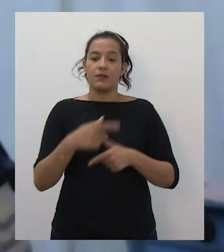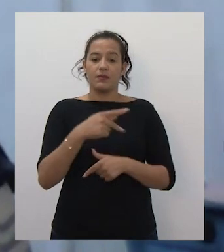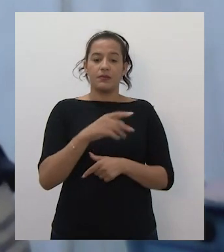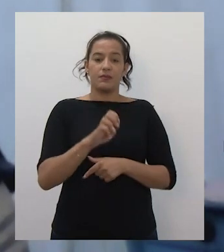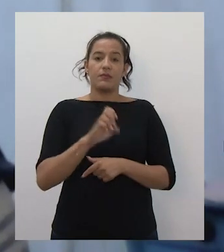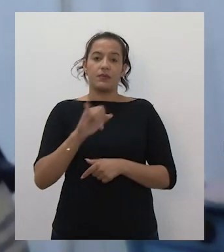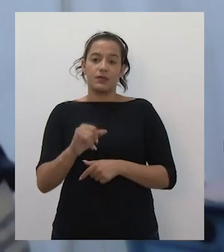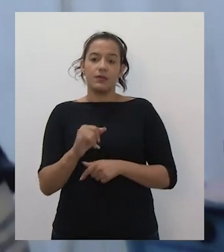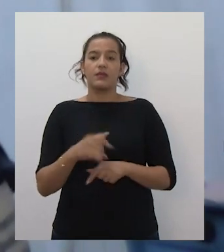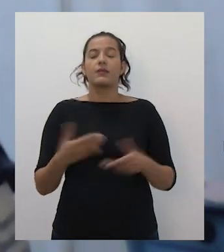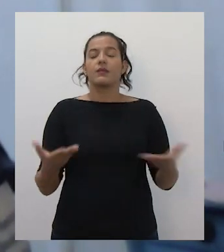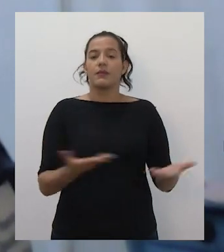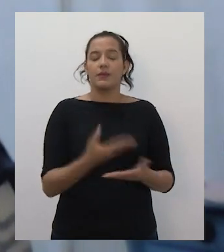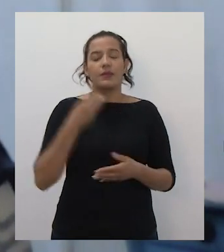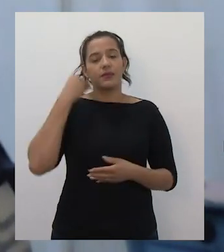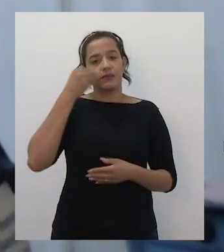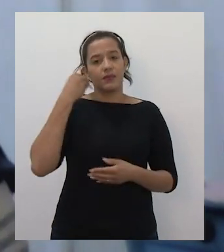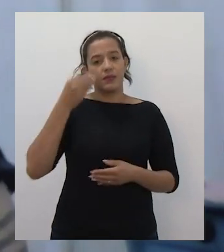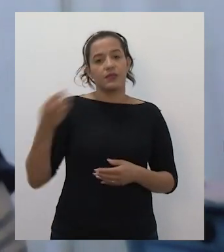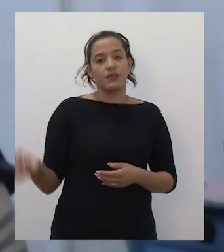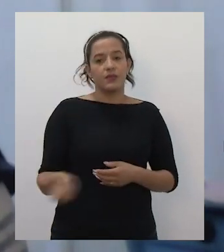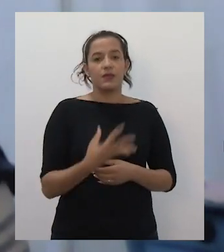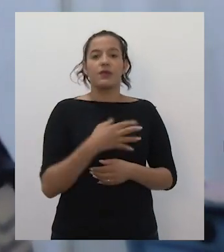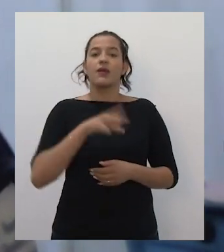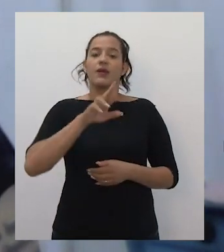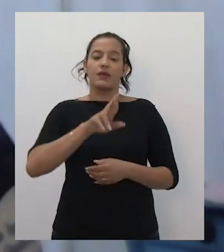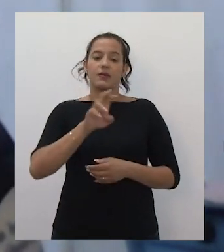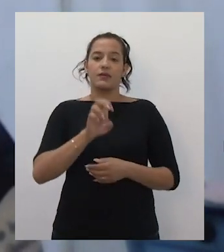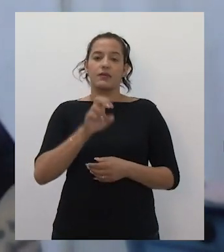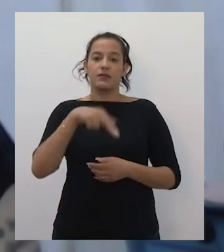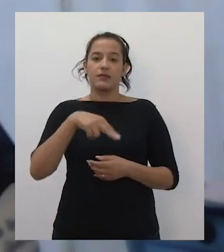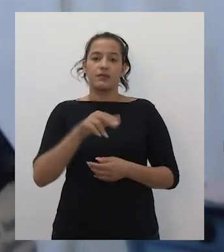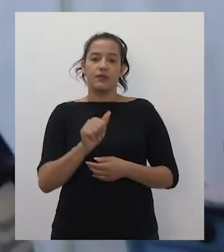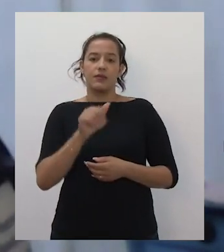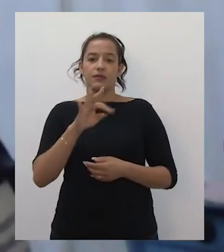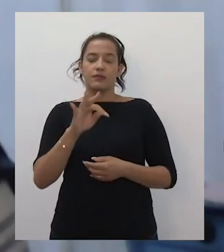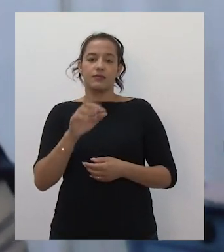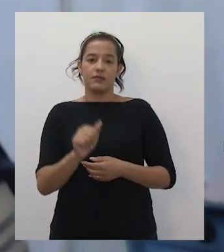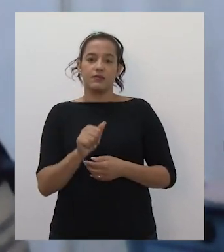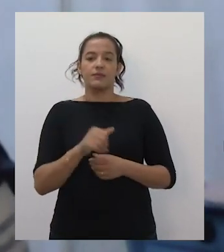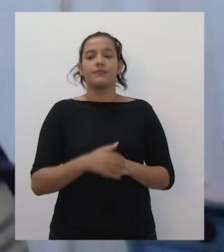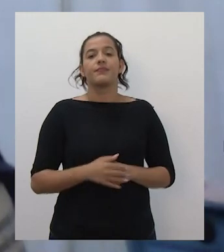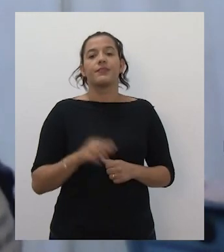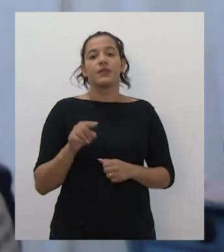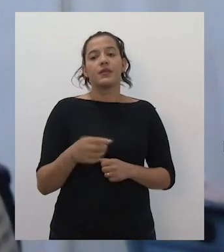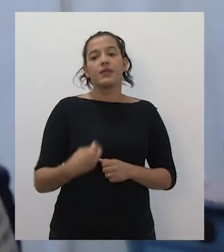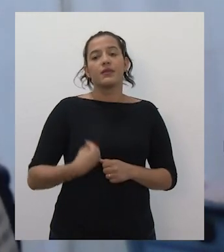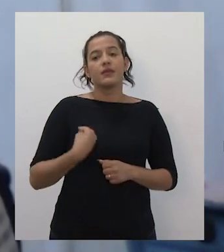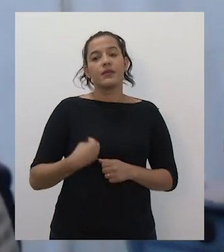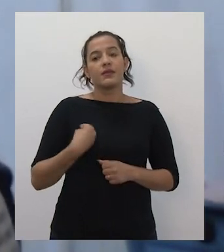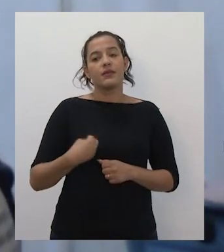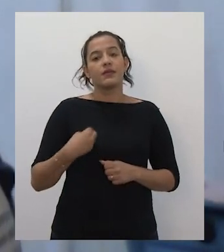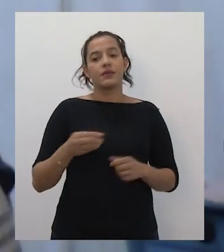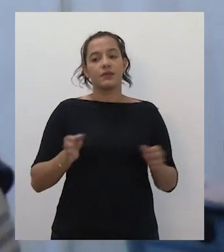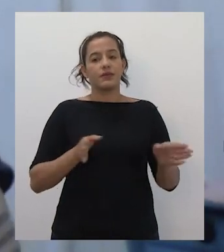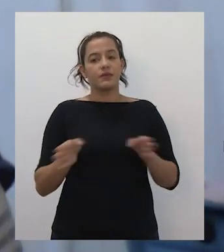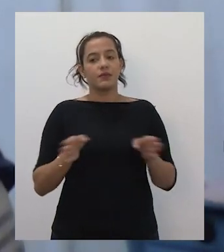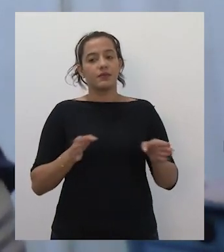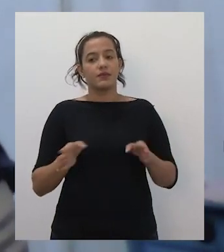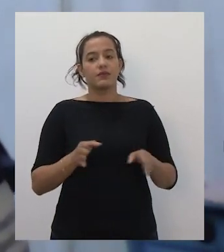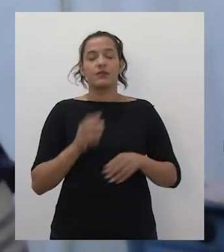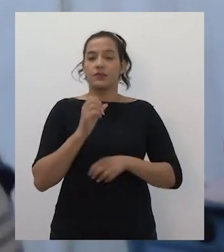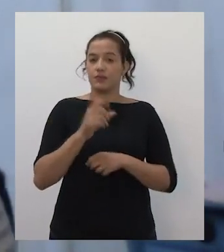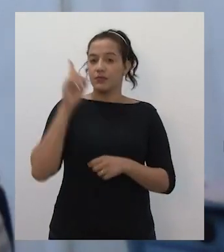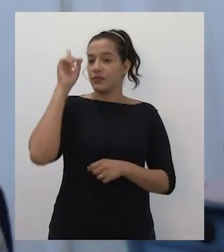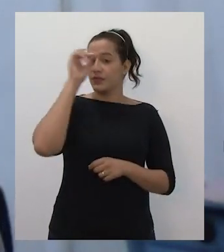está vivenciando uma experiência nova, é a Pro Renata. A Pro Viviane diz assim, olha, esse ano foi bem peculiar, porque